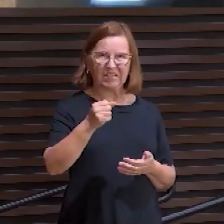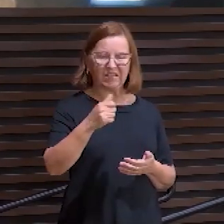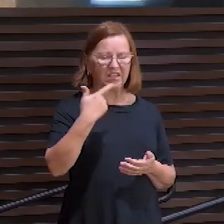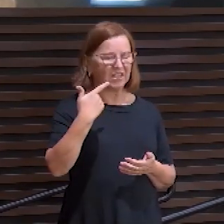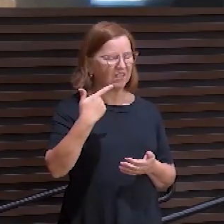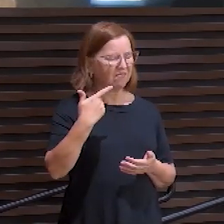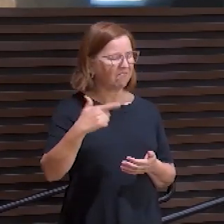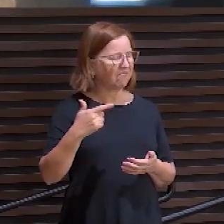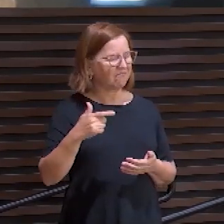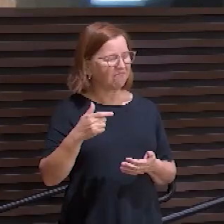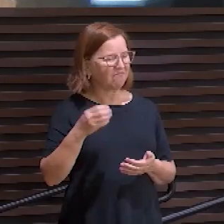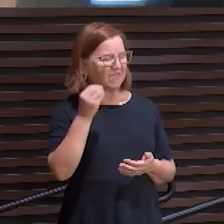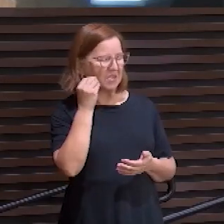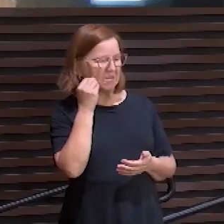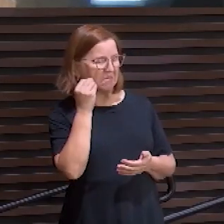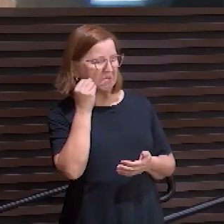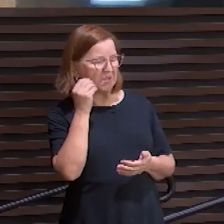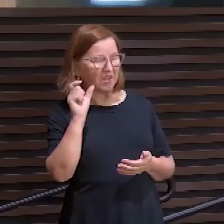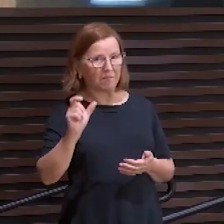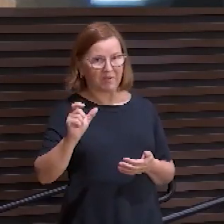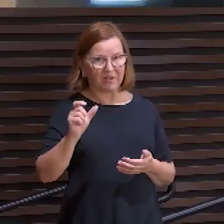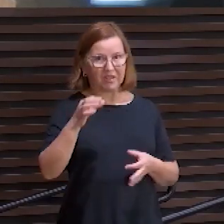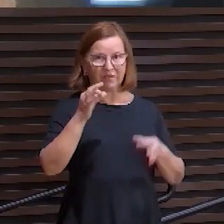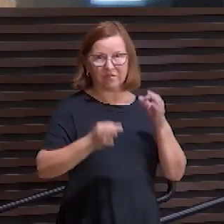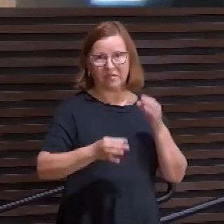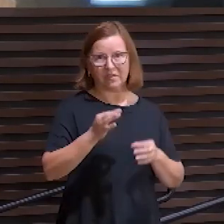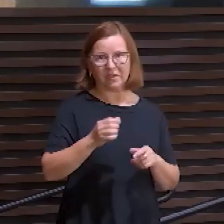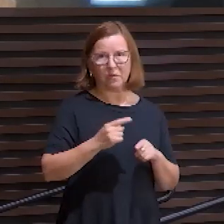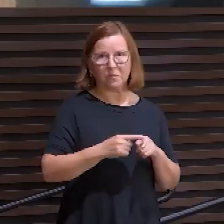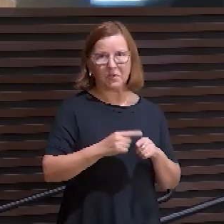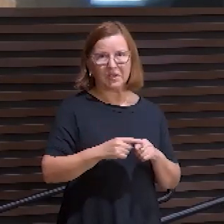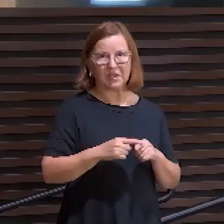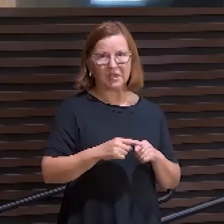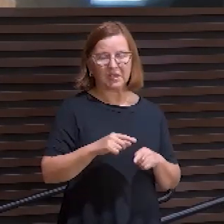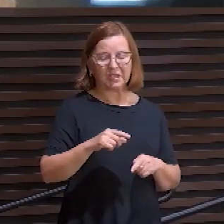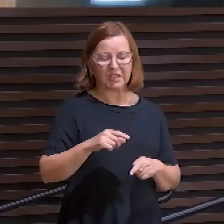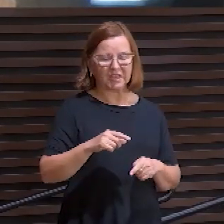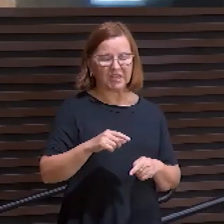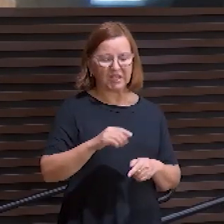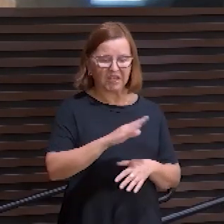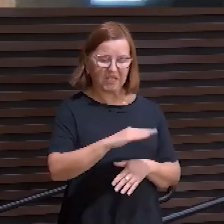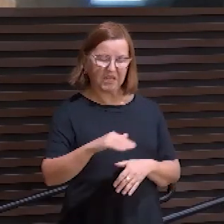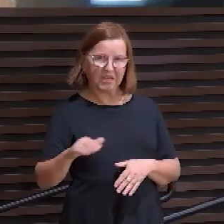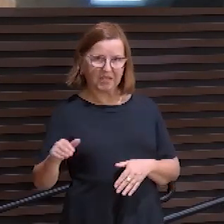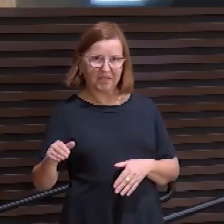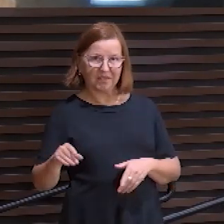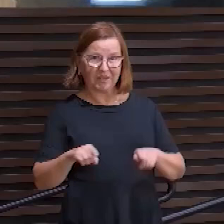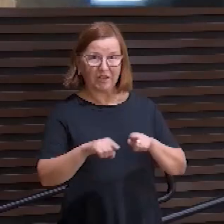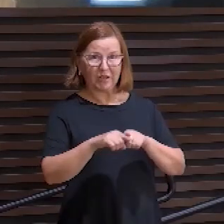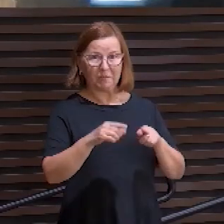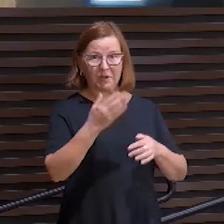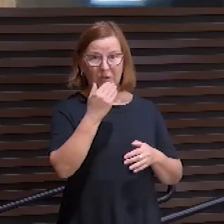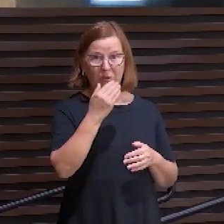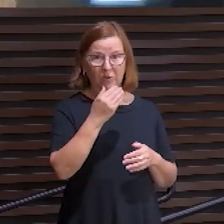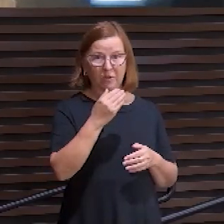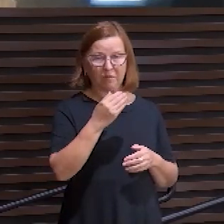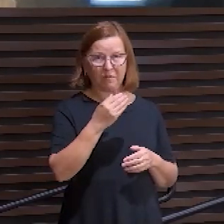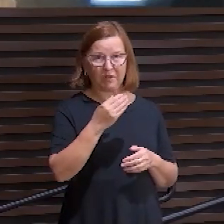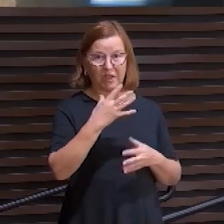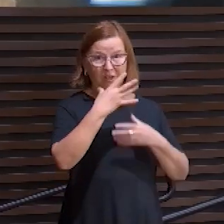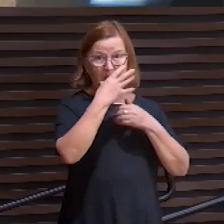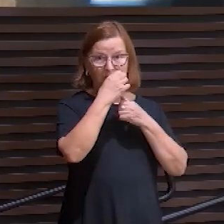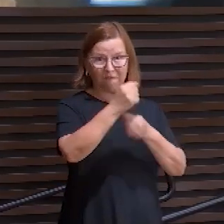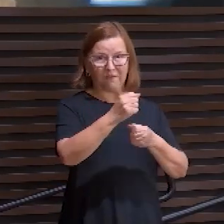na palavra da justiça, porque é criança. Mas o alimento sólido é para